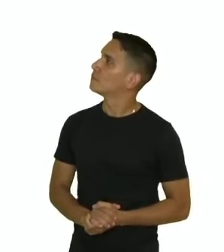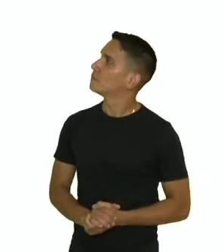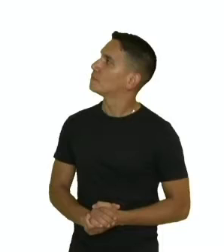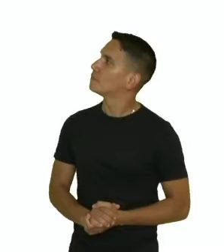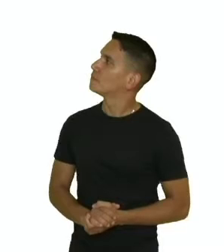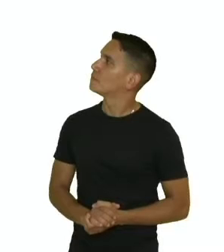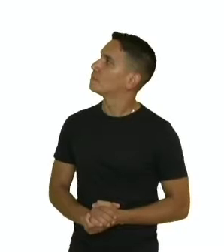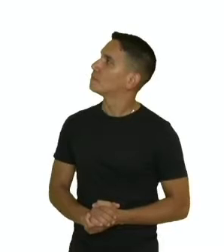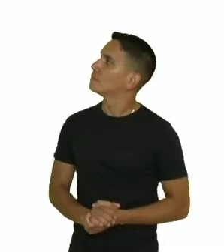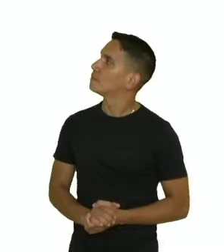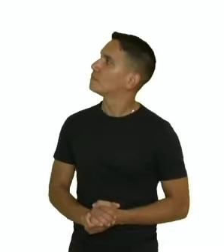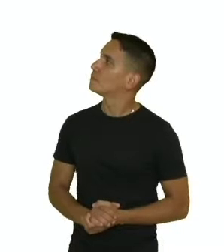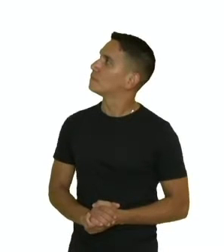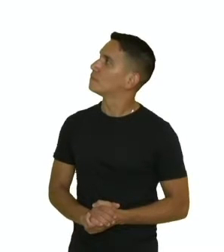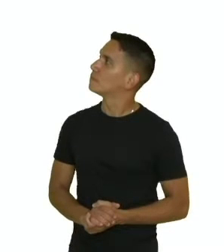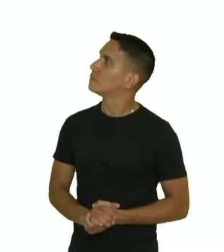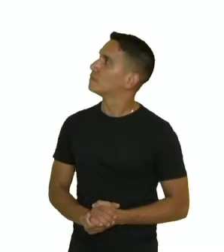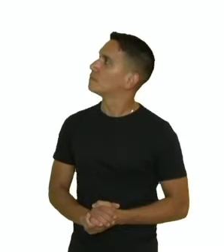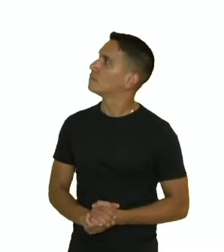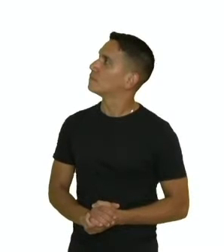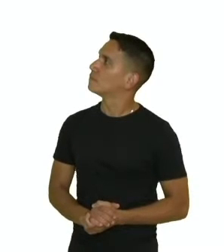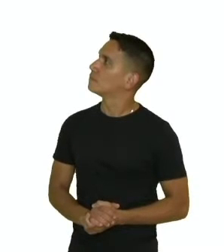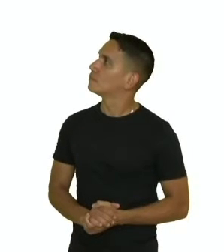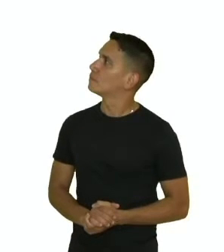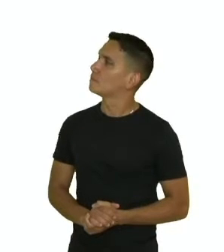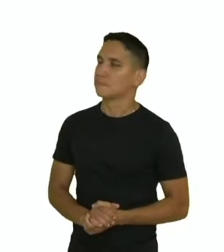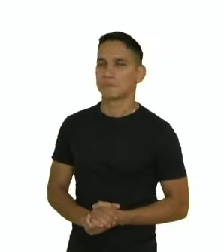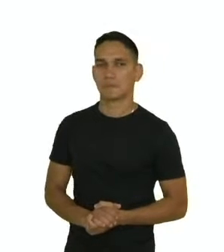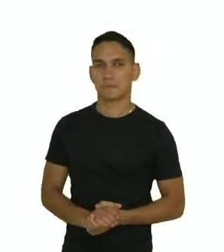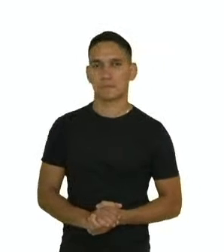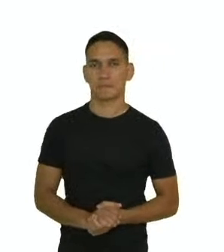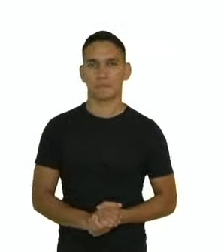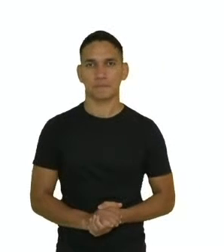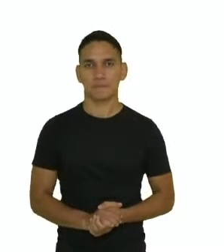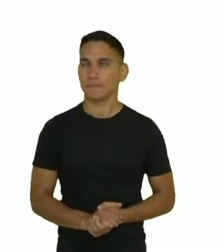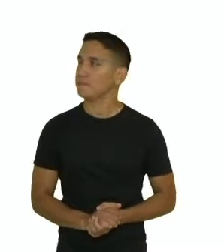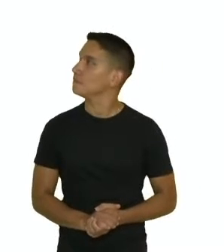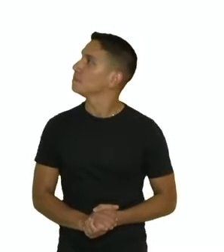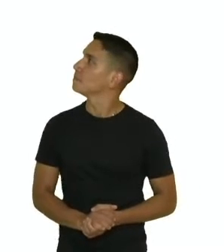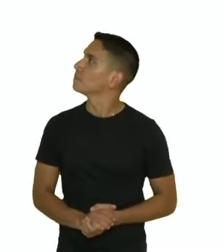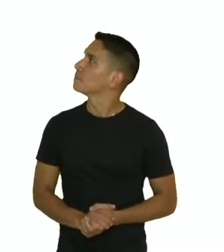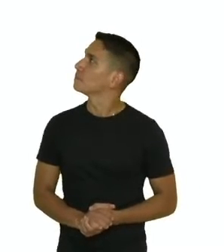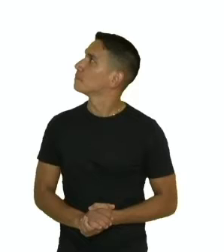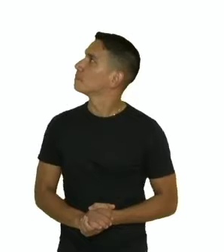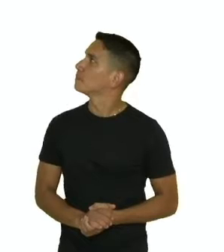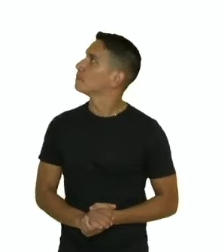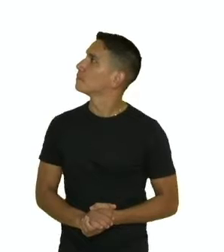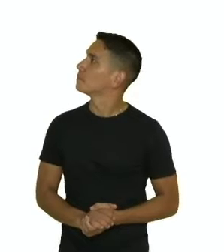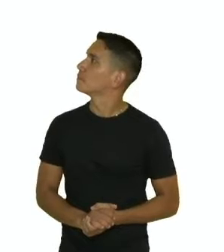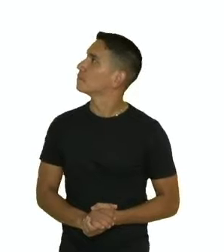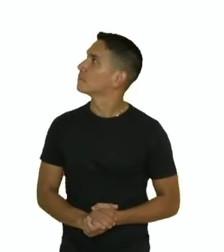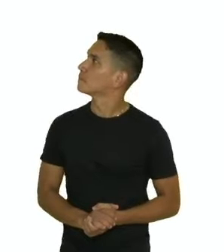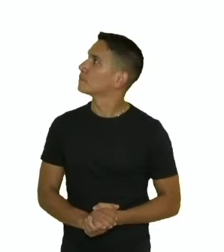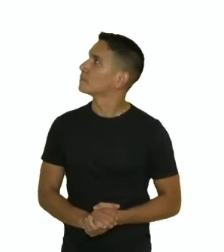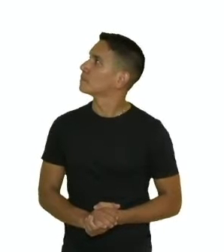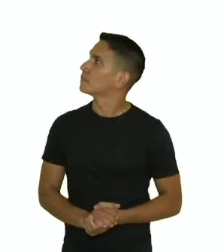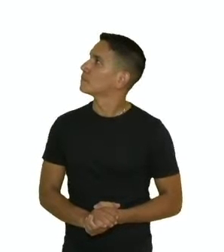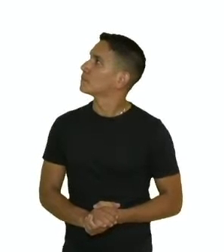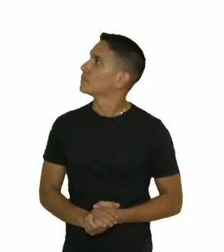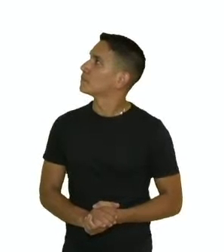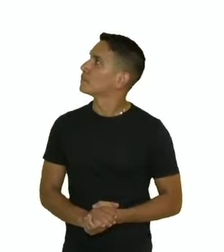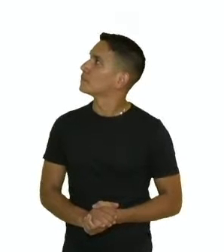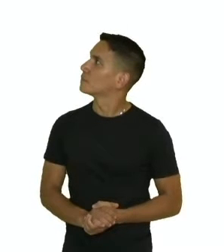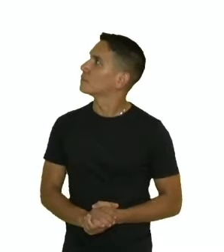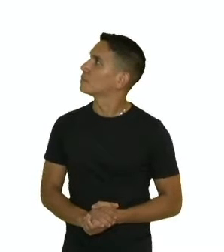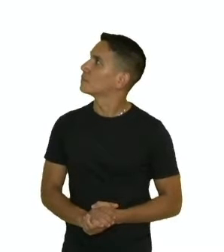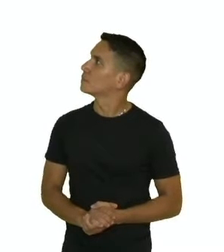é quase certo que não voltas, não. Mas fica a alegria de que houve um dia